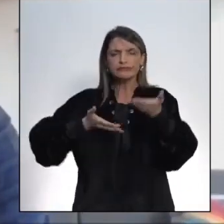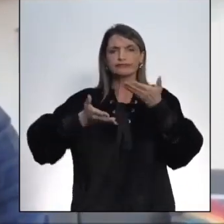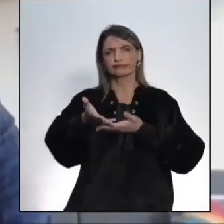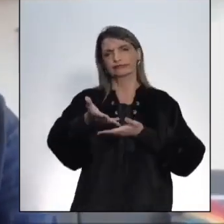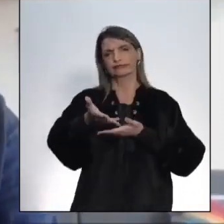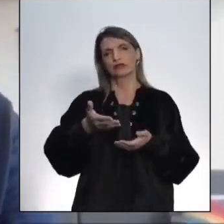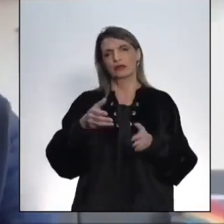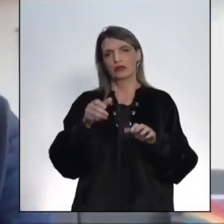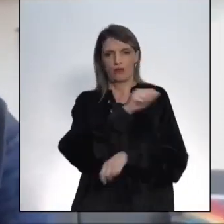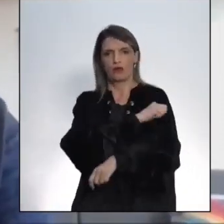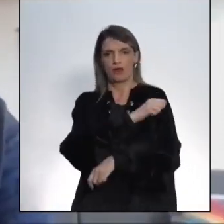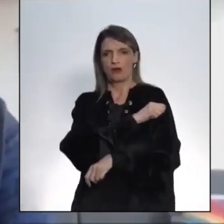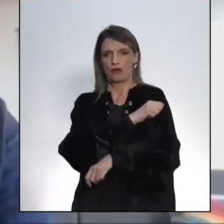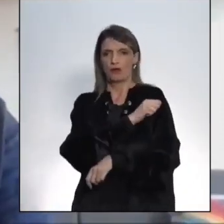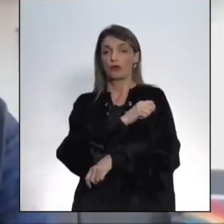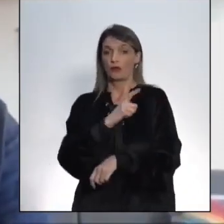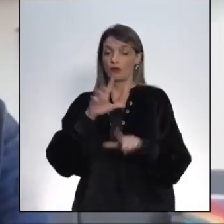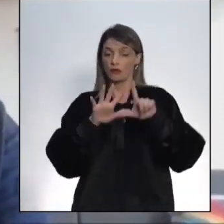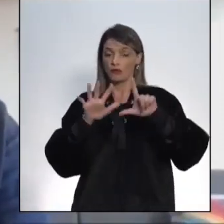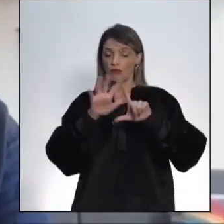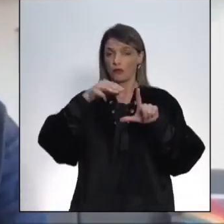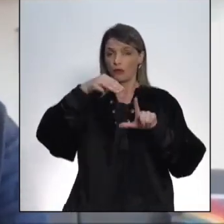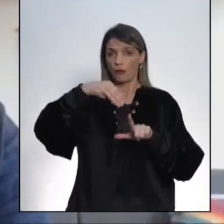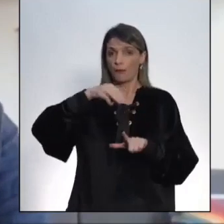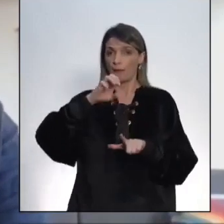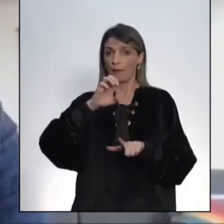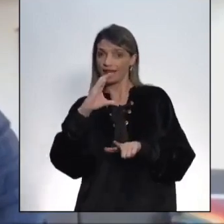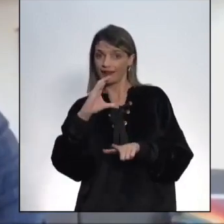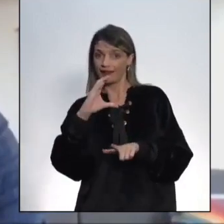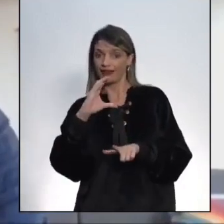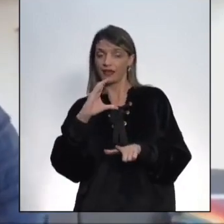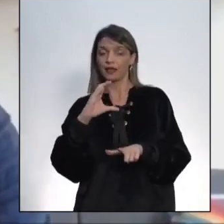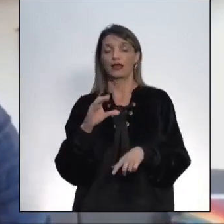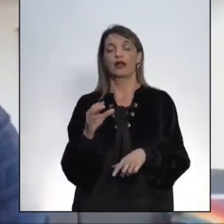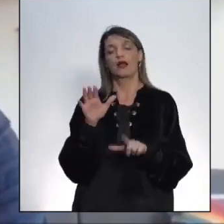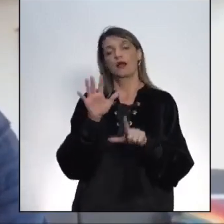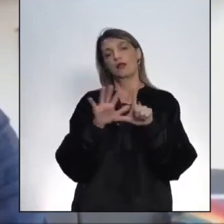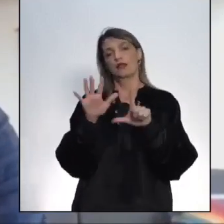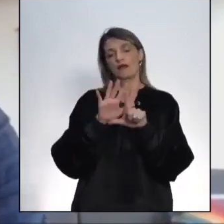que tem a plataforma do MEC, acho que bastante gente conhece, que é a plataforma integrada,